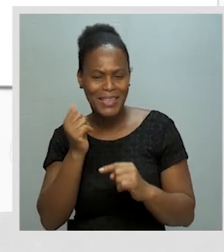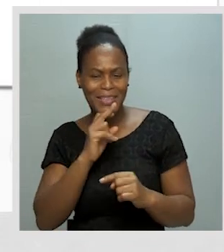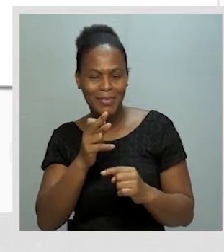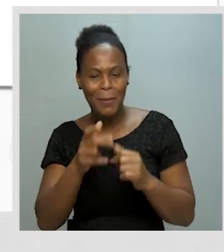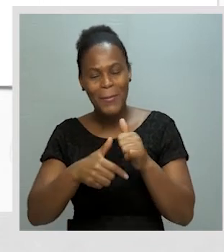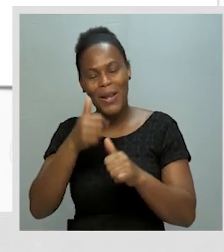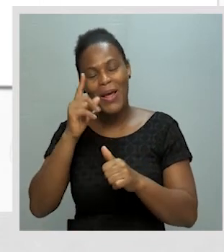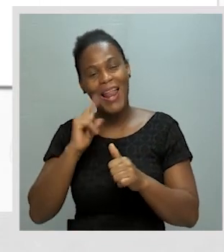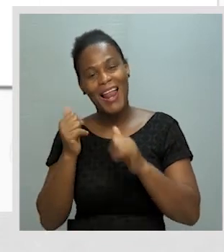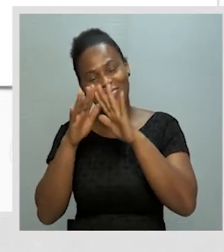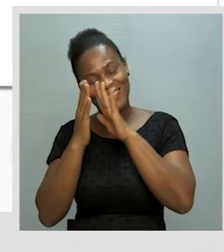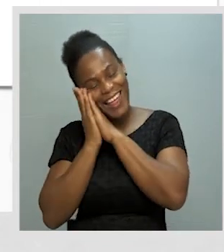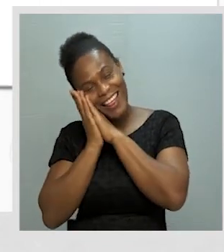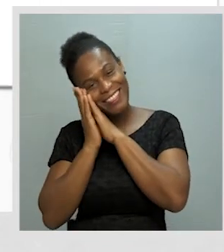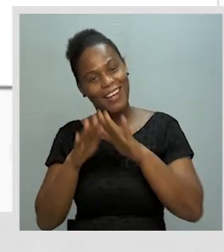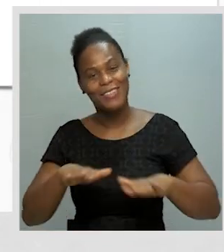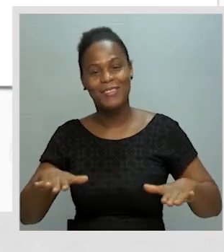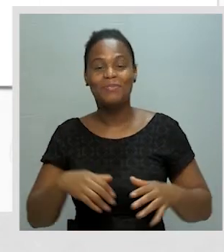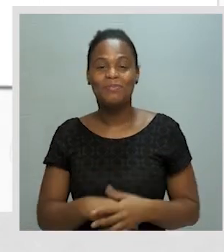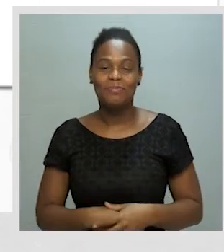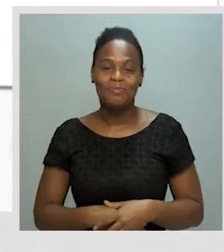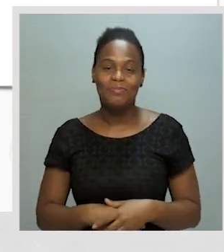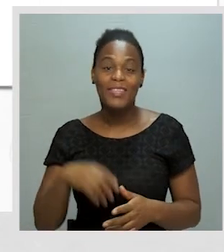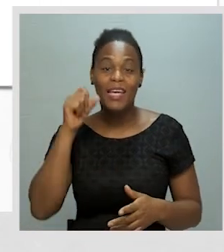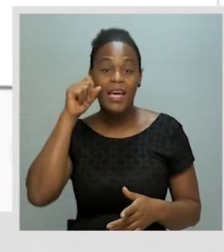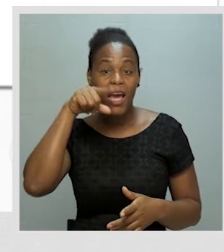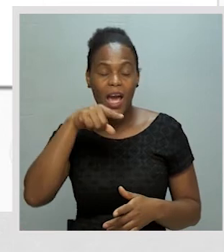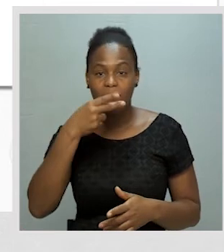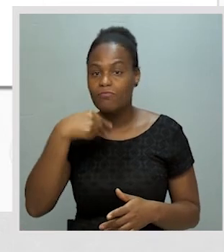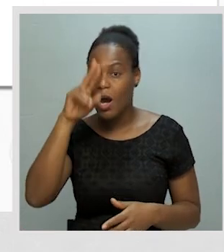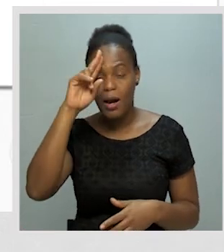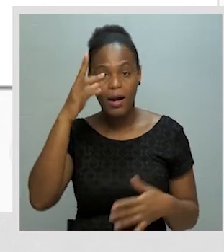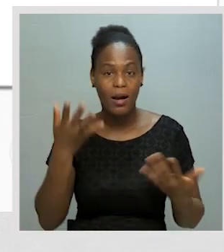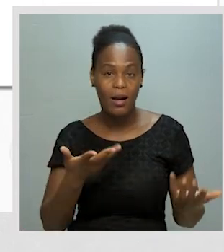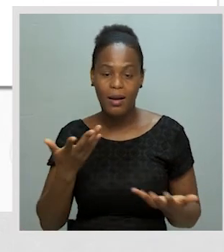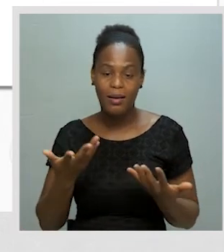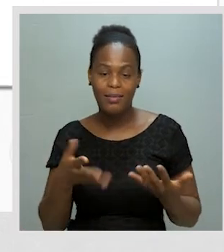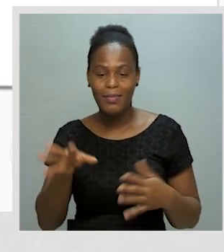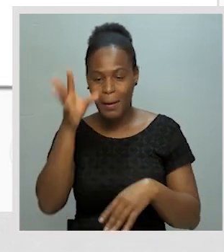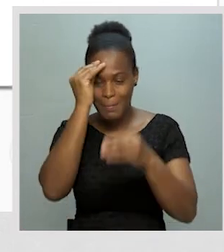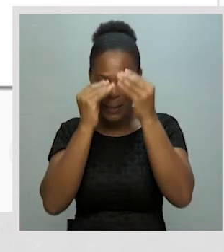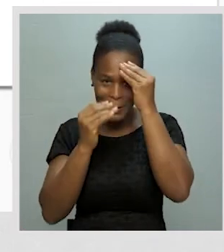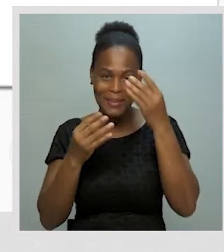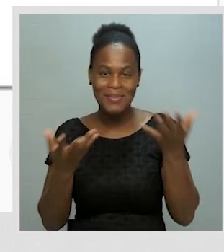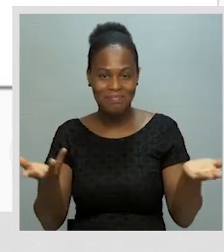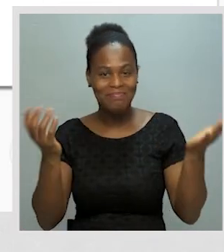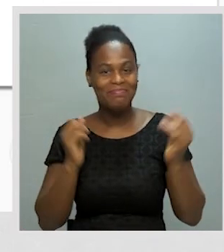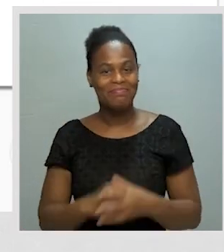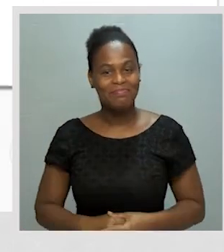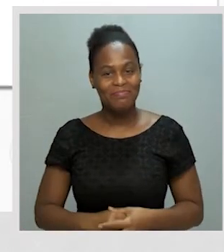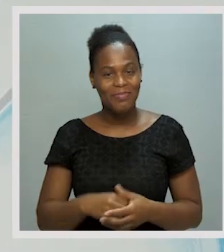conseguiram? Melhor nela se deita. Quem se engana, aprende, não